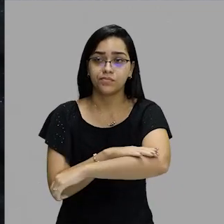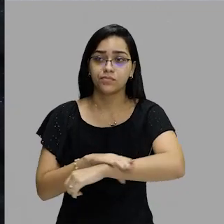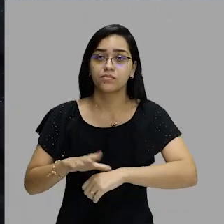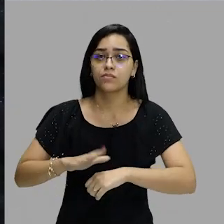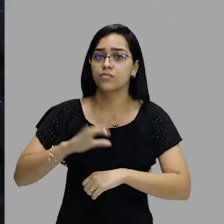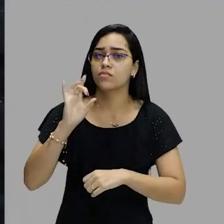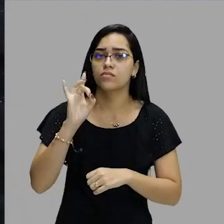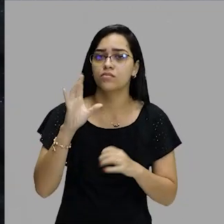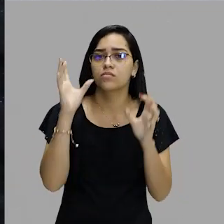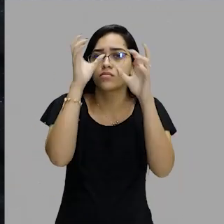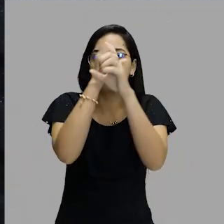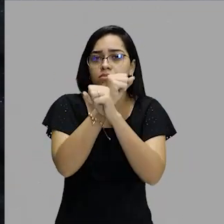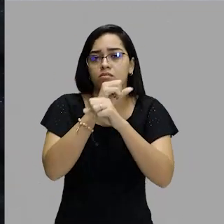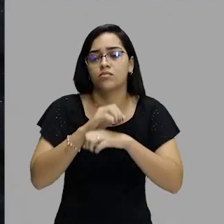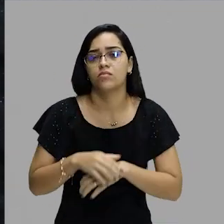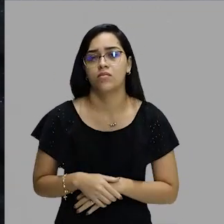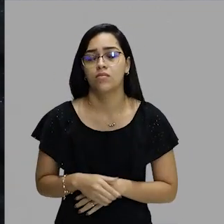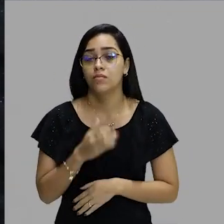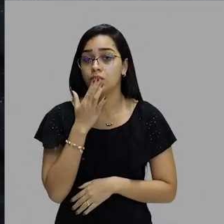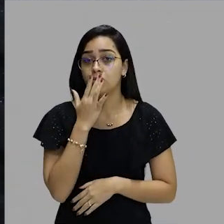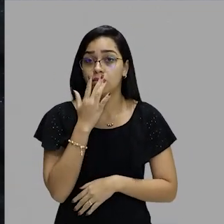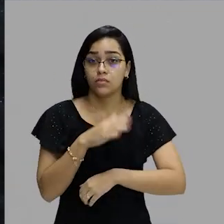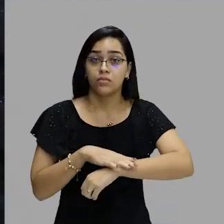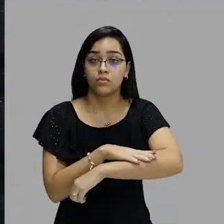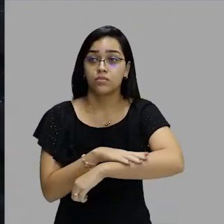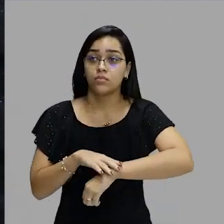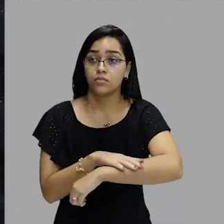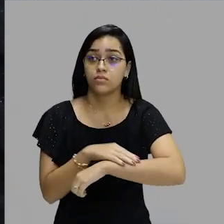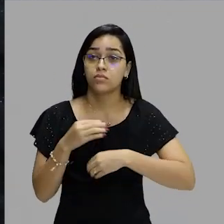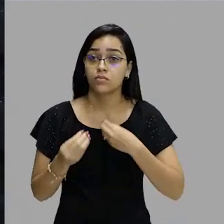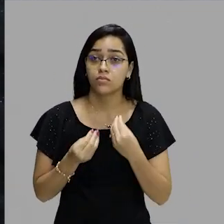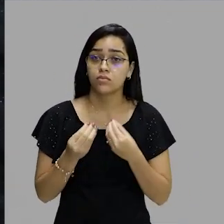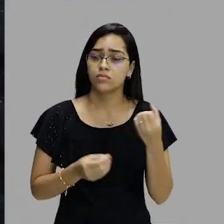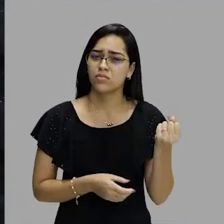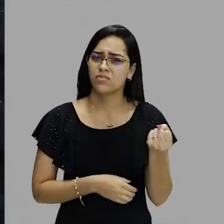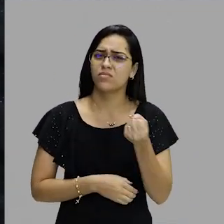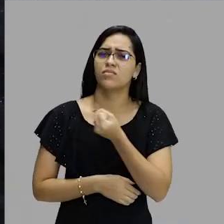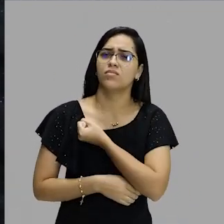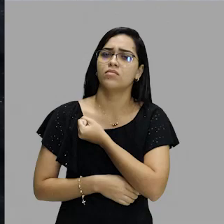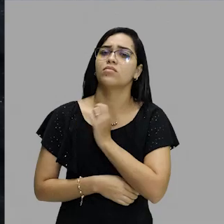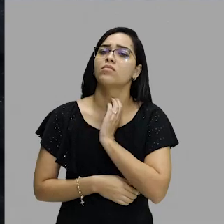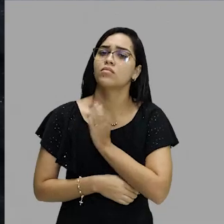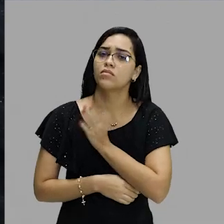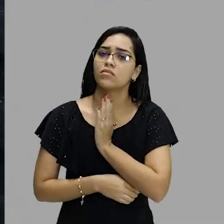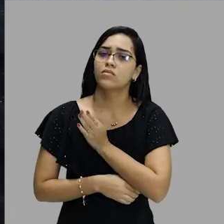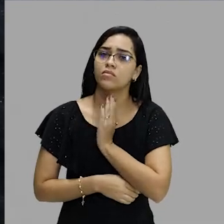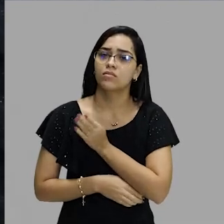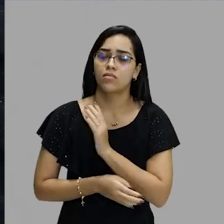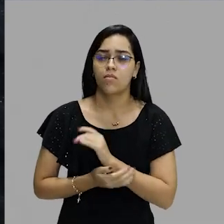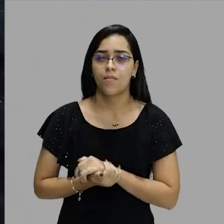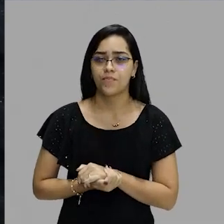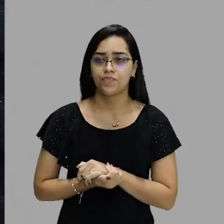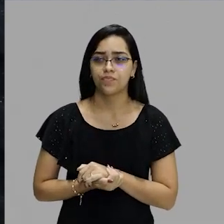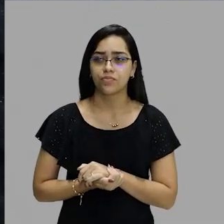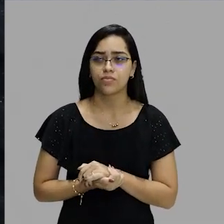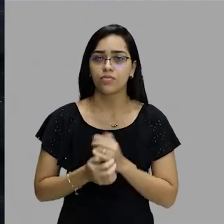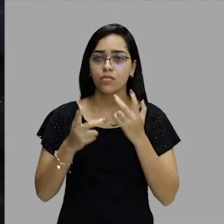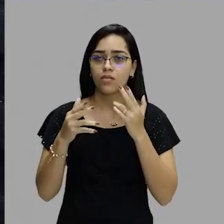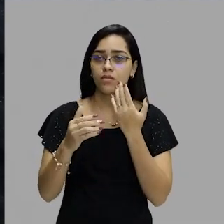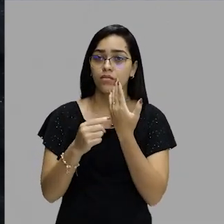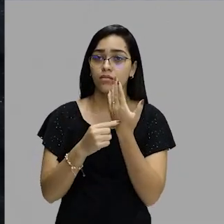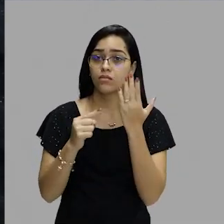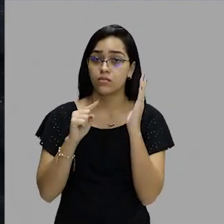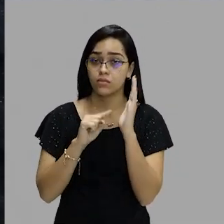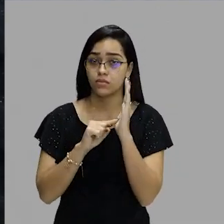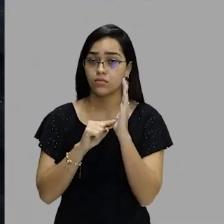uma sombra. A cor da pele é como uma facada no coração, tá? Como metáfora.